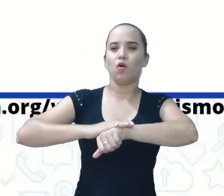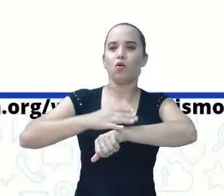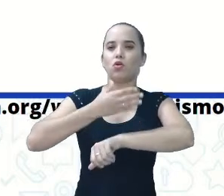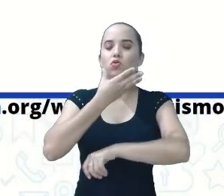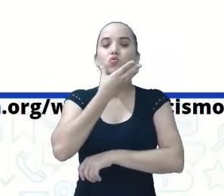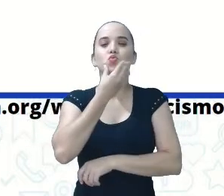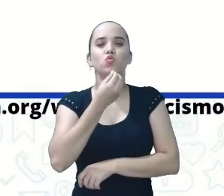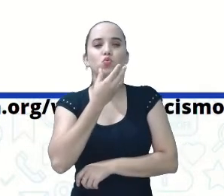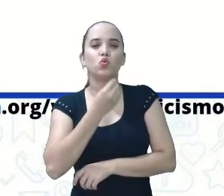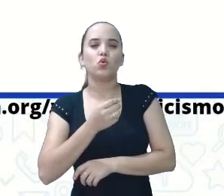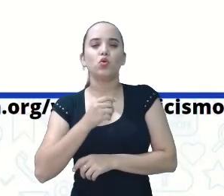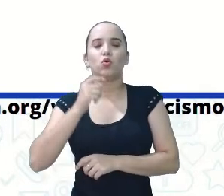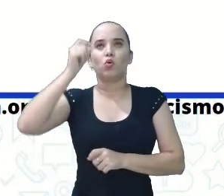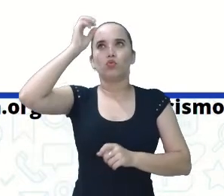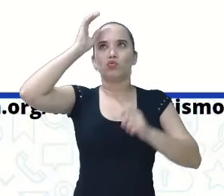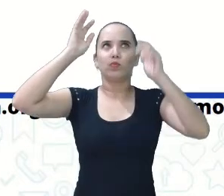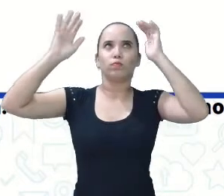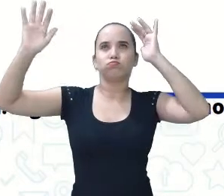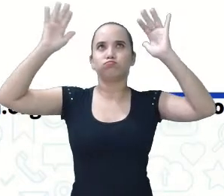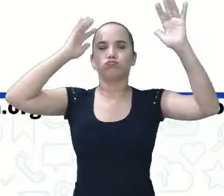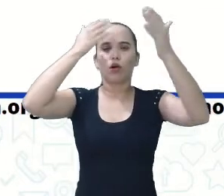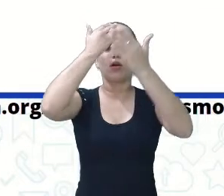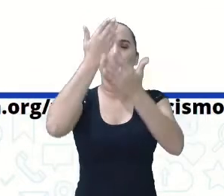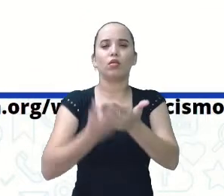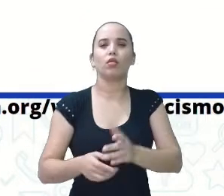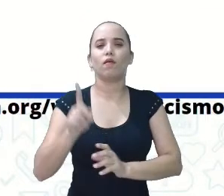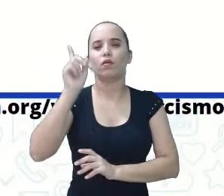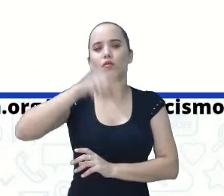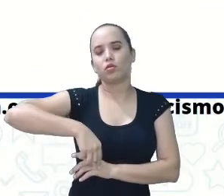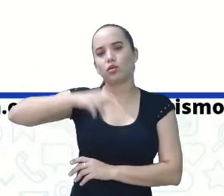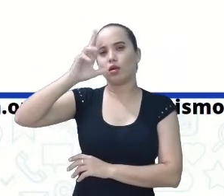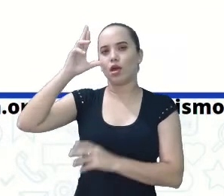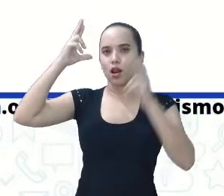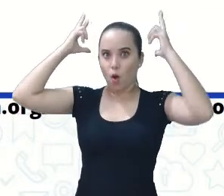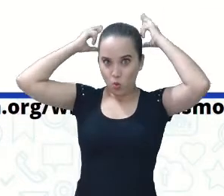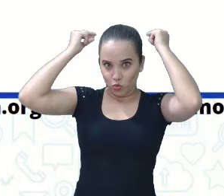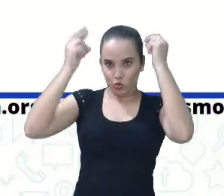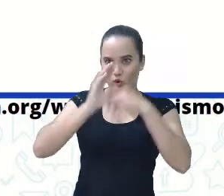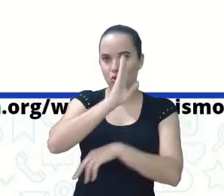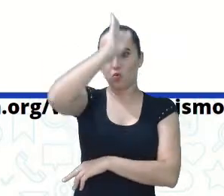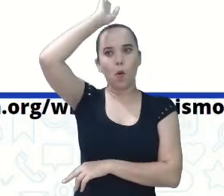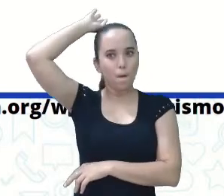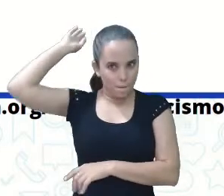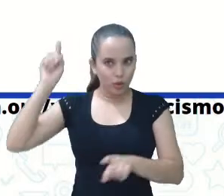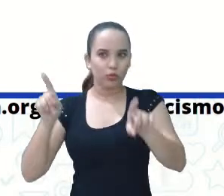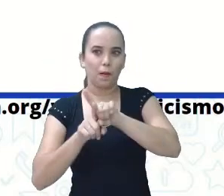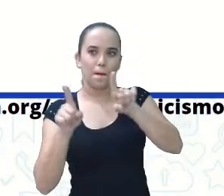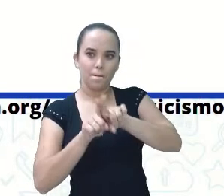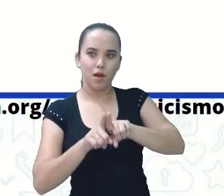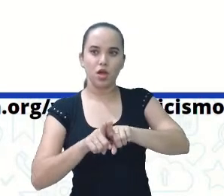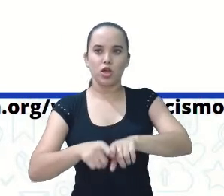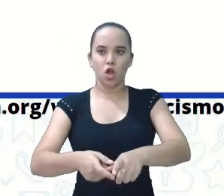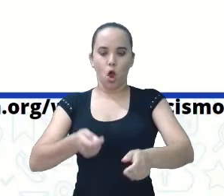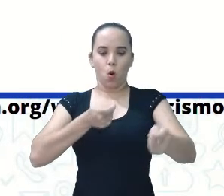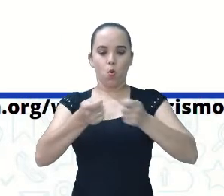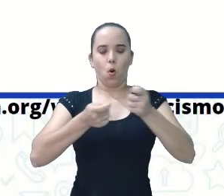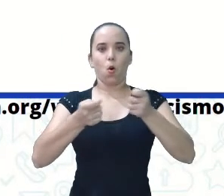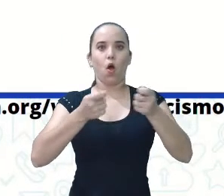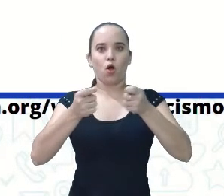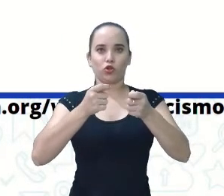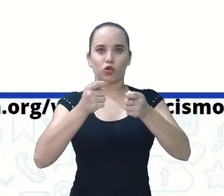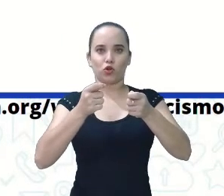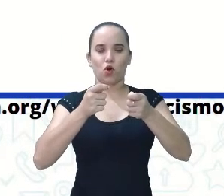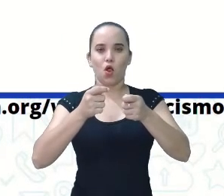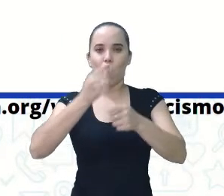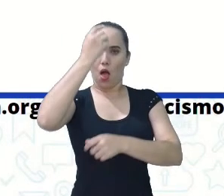do classicismo acreditavam que seriam os gregos e os romanos a dominarem os ideais de beleza. São modelos